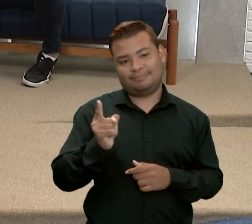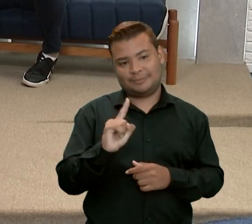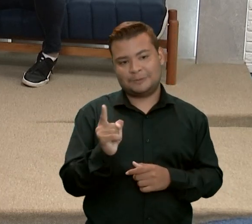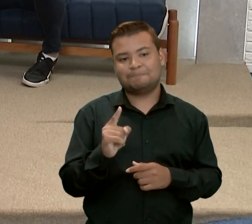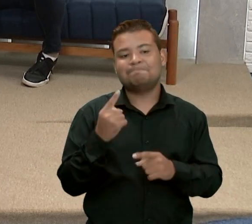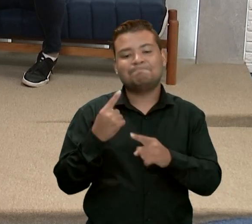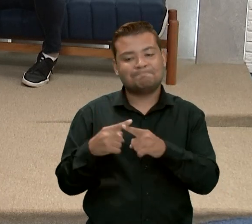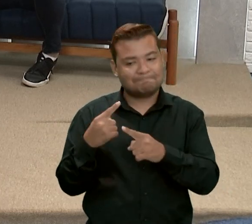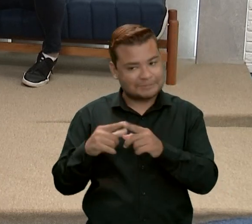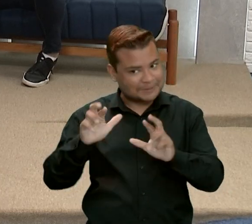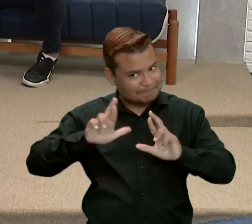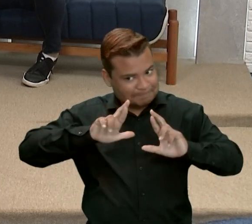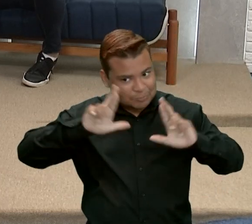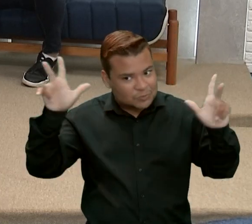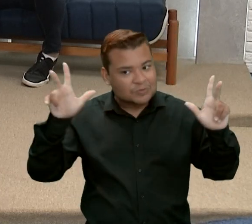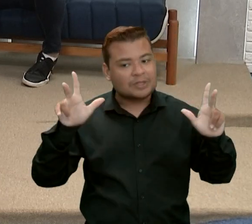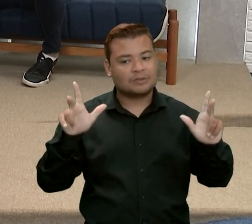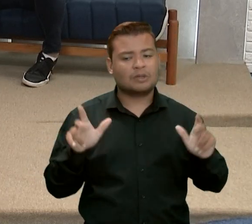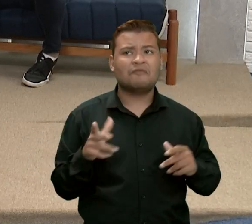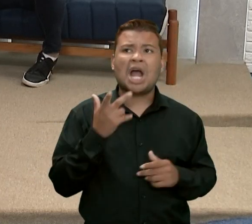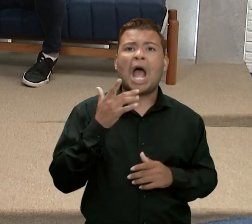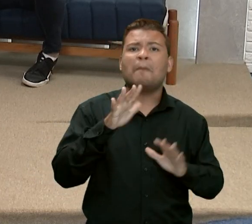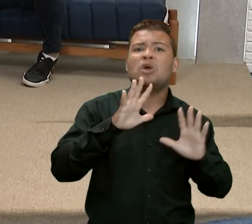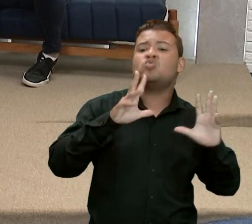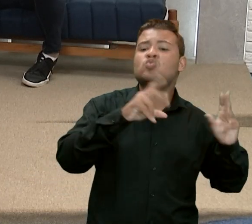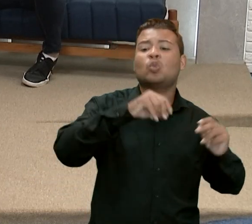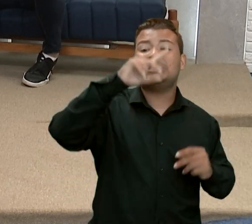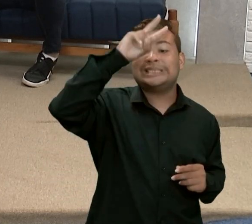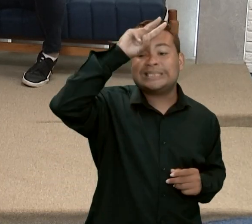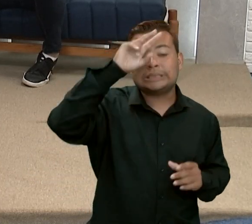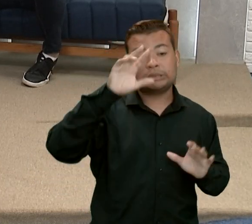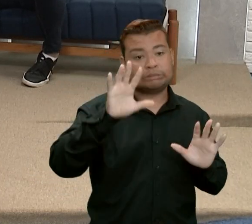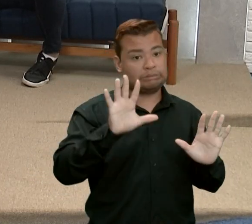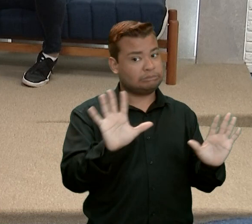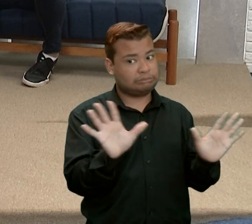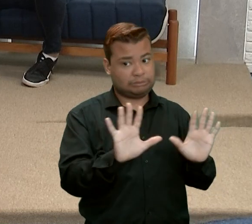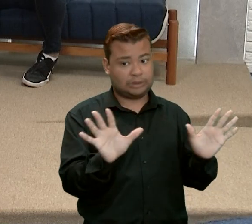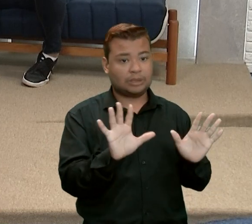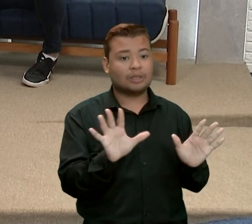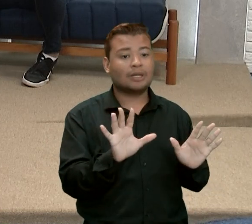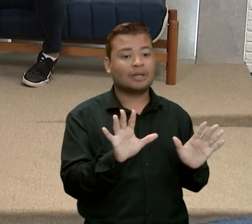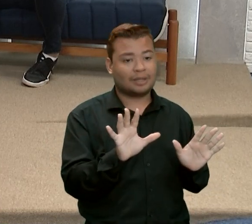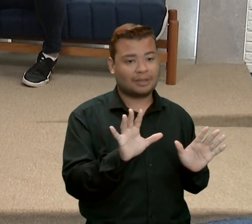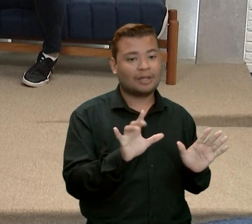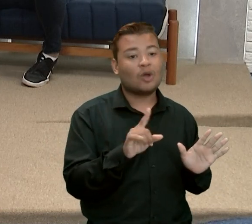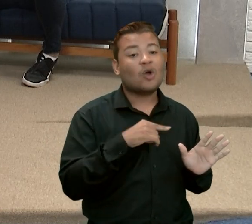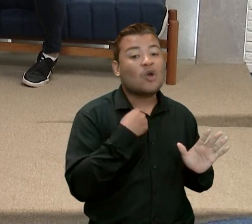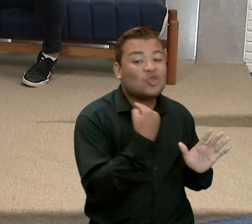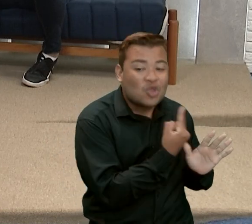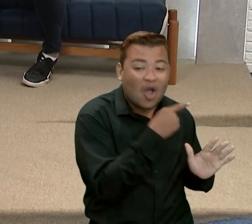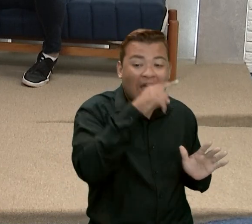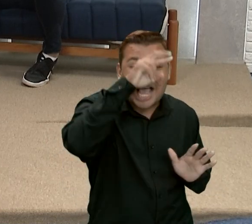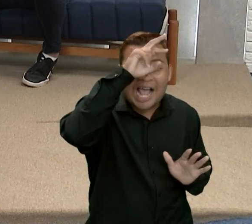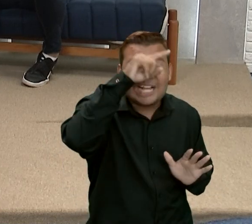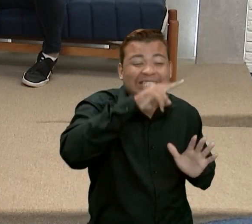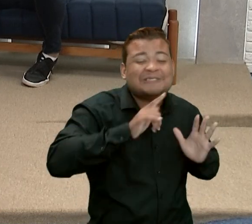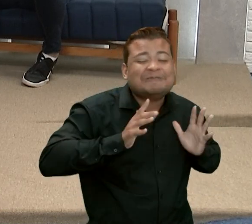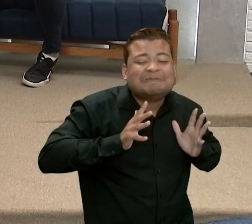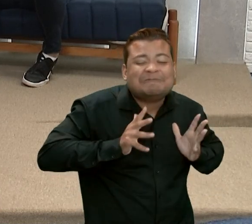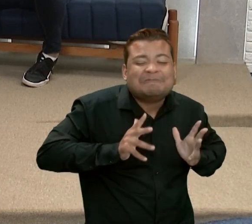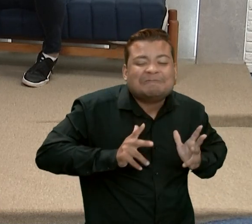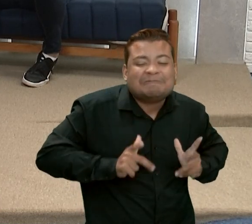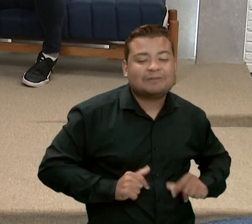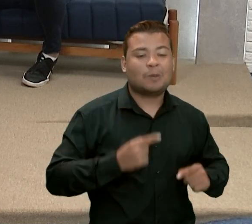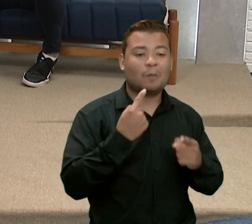trazem outros contextos. Mas tudo é inseto. Não, como eu disse, os nossos... Posso falar que são insetos limpinhos, porque eles são do laboratório, né? Mas